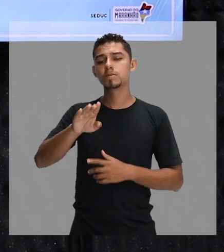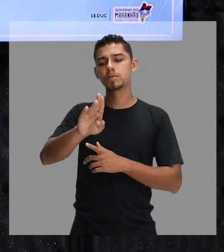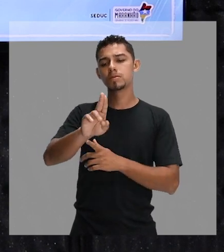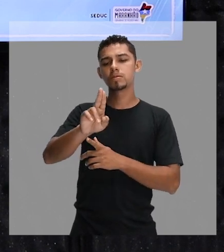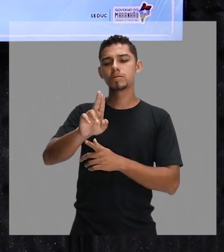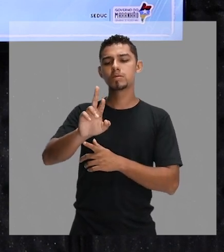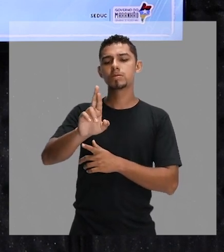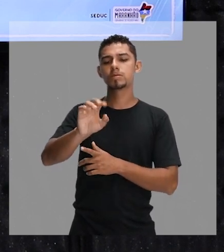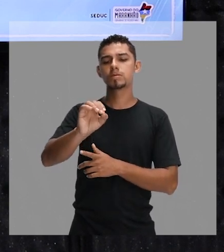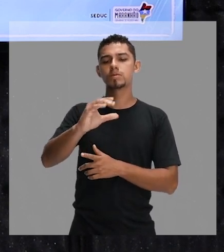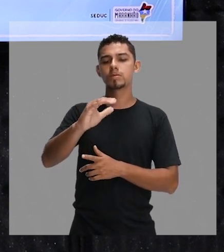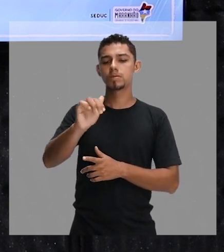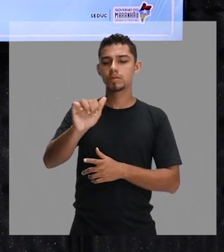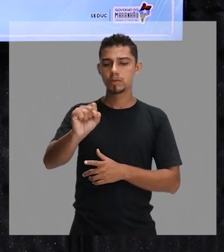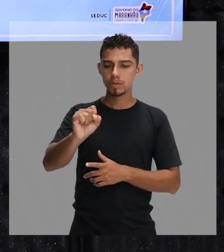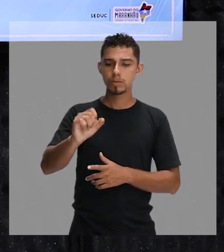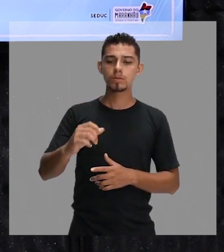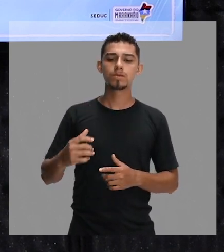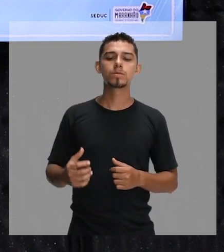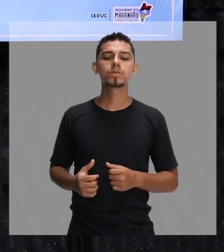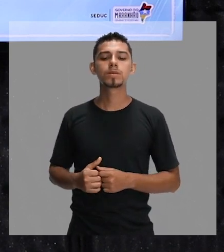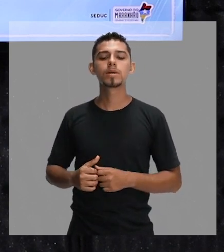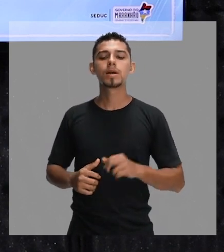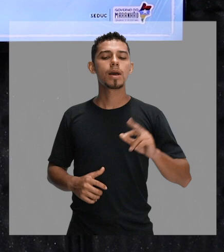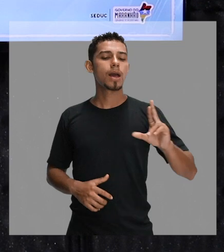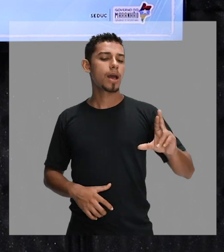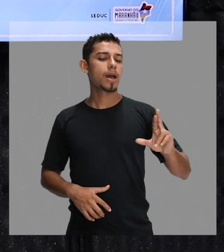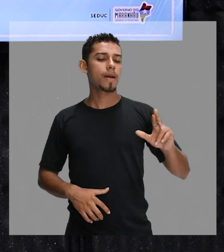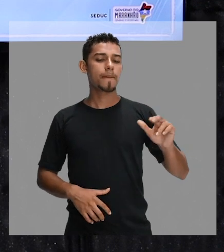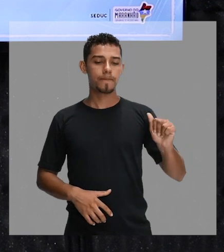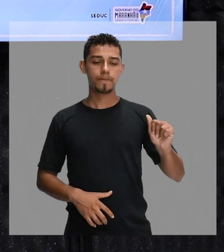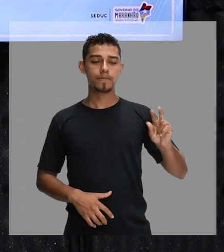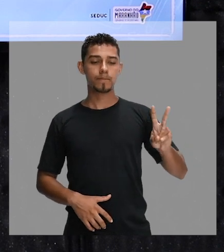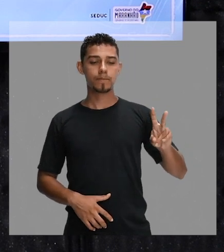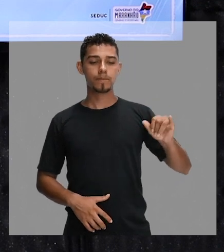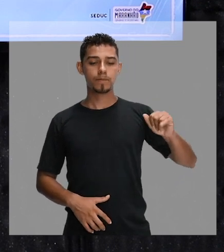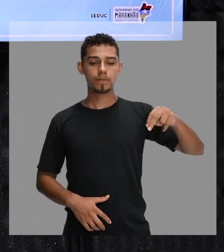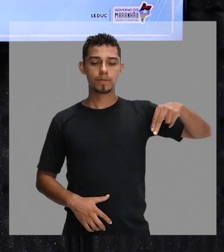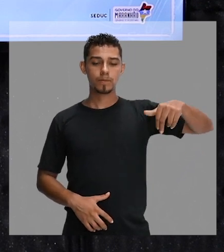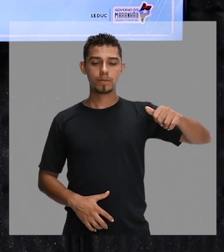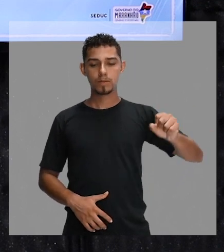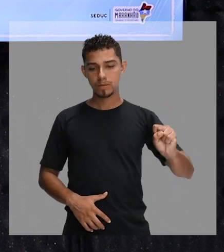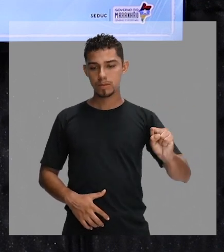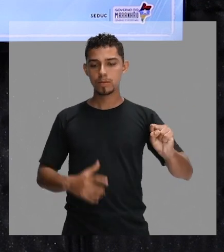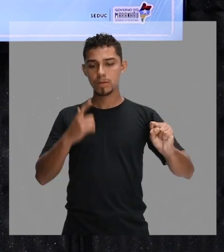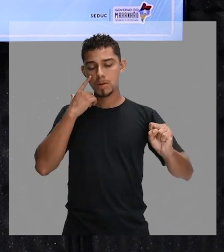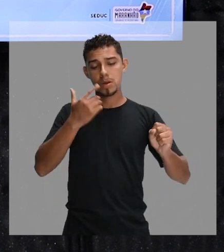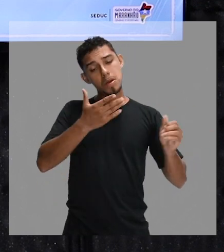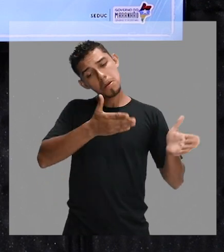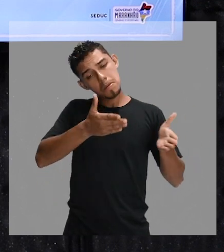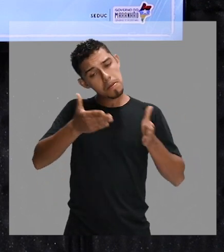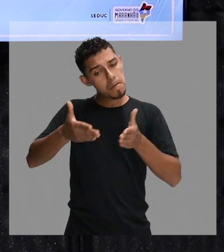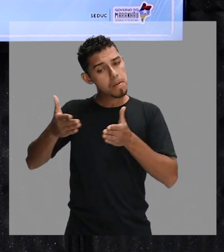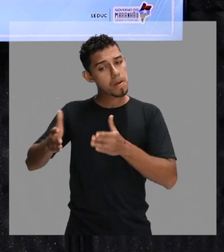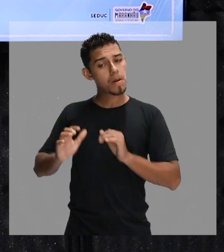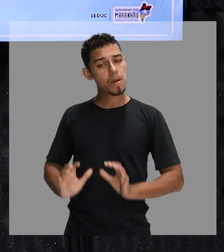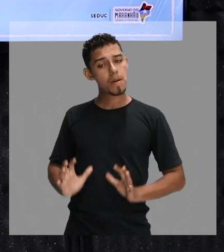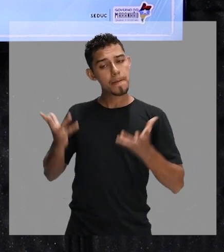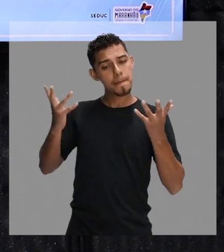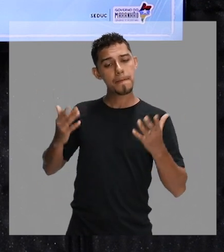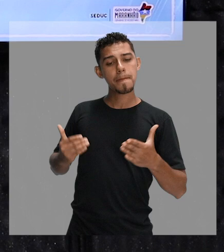mas que o termo mais adequado são as ravinas e as vossorocas. São processos que acontecem